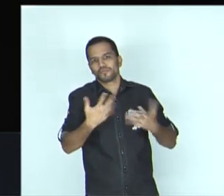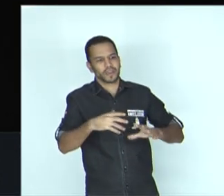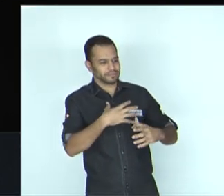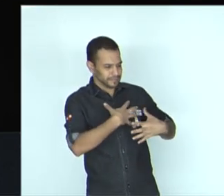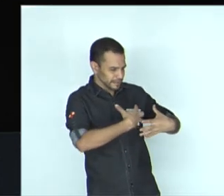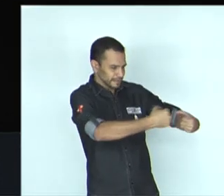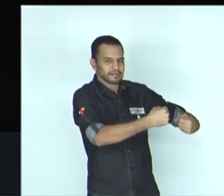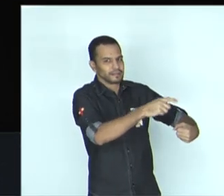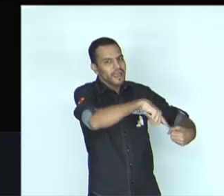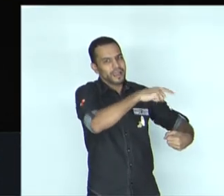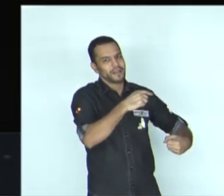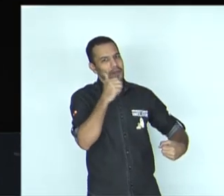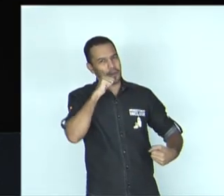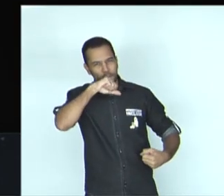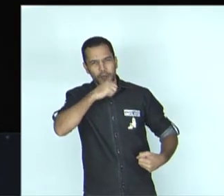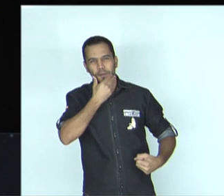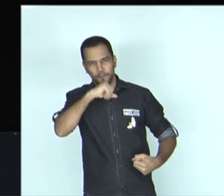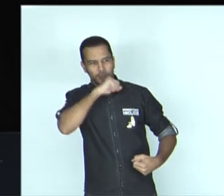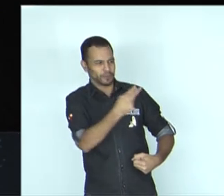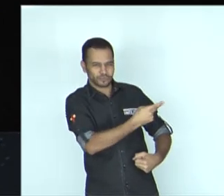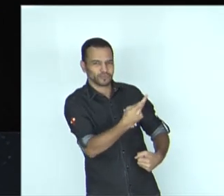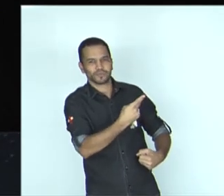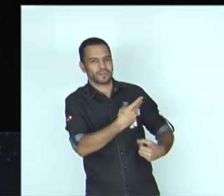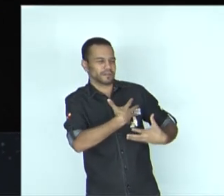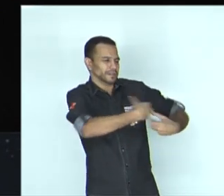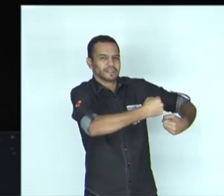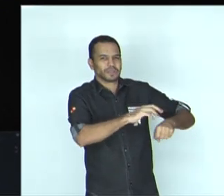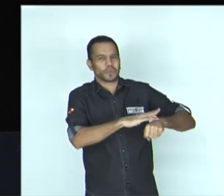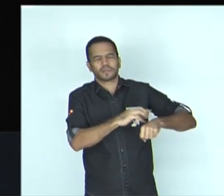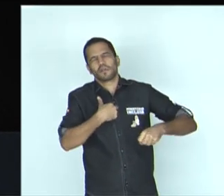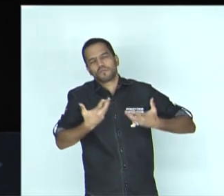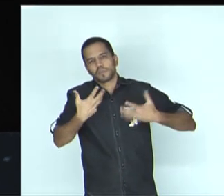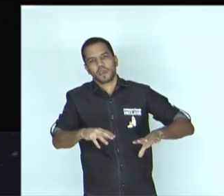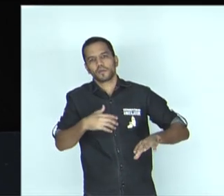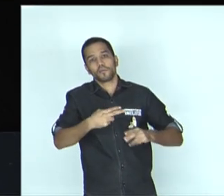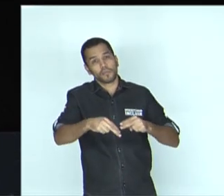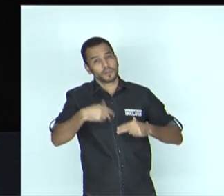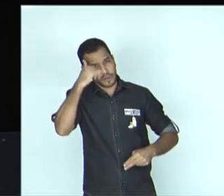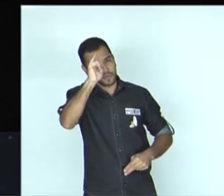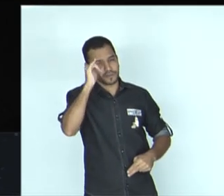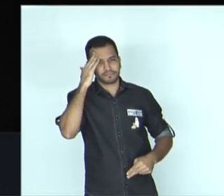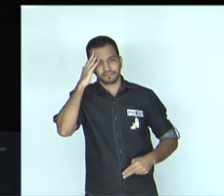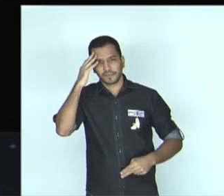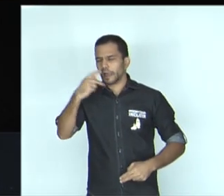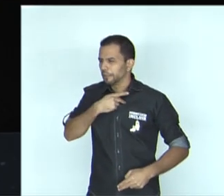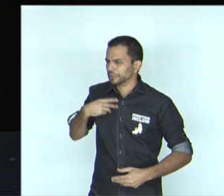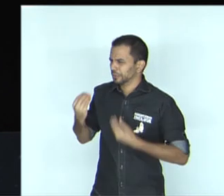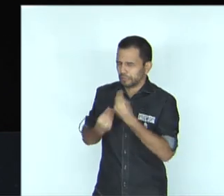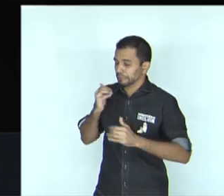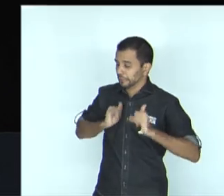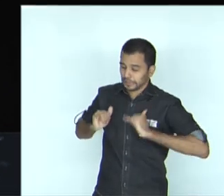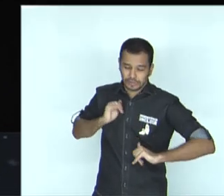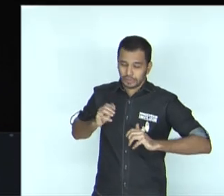então não viver ansioso é viver tranquilo, parado, imobilizado na preguiça. Olha o que diz o versículo